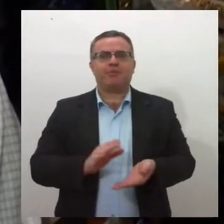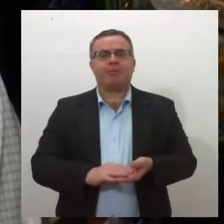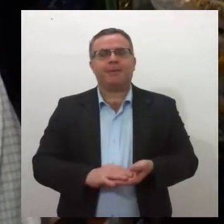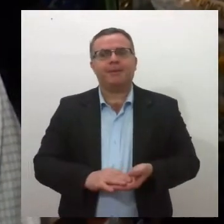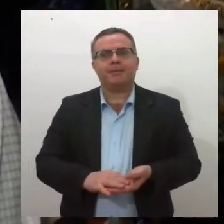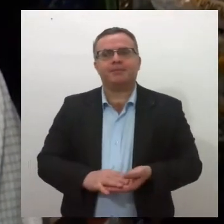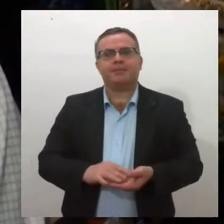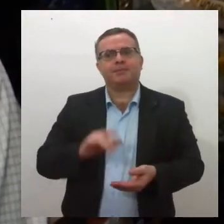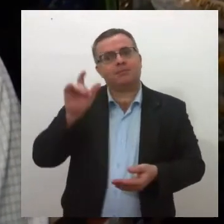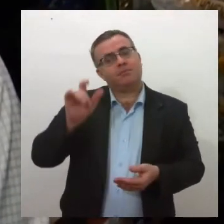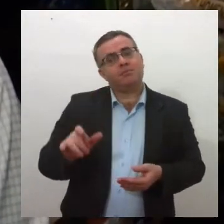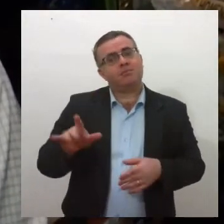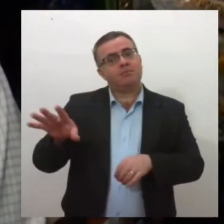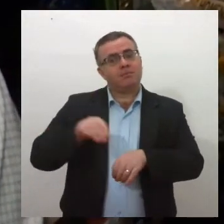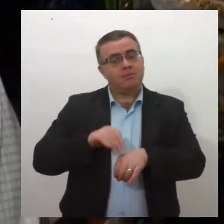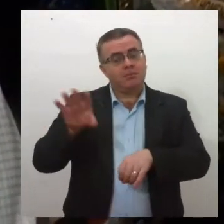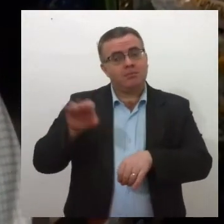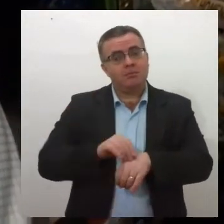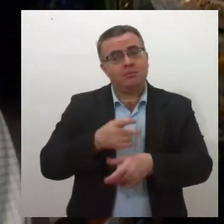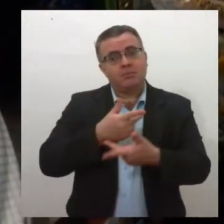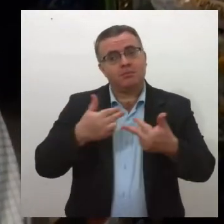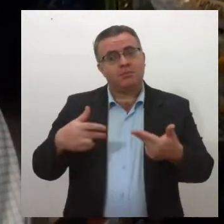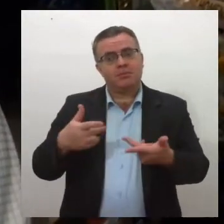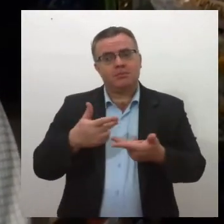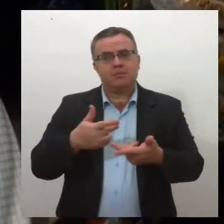Dele eu tirei várias lições.